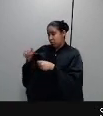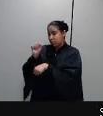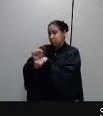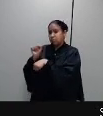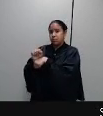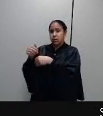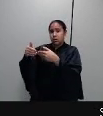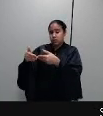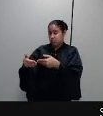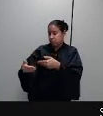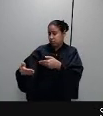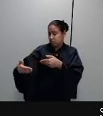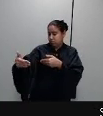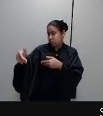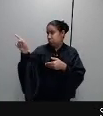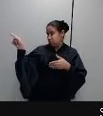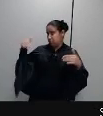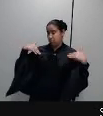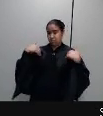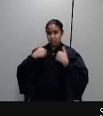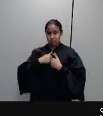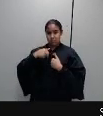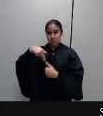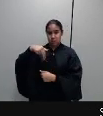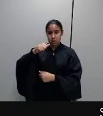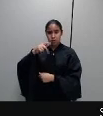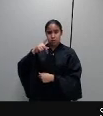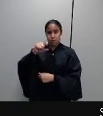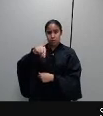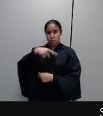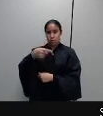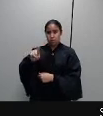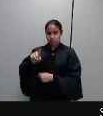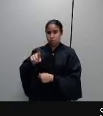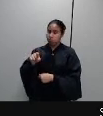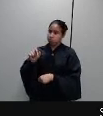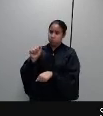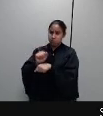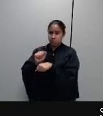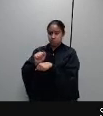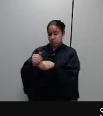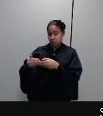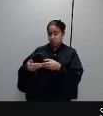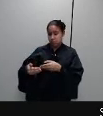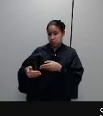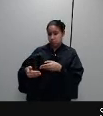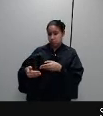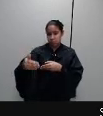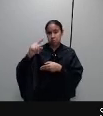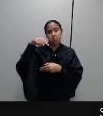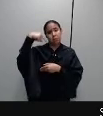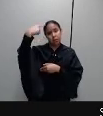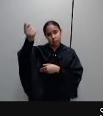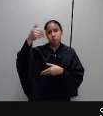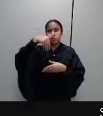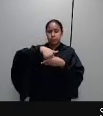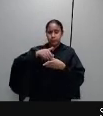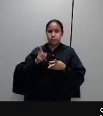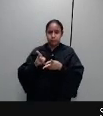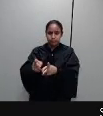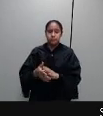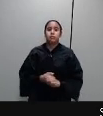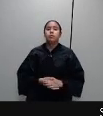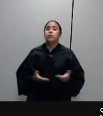ministro Napoleão Maia aguardam os demais e vamos agora nisso Napoleão